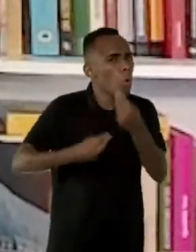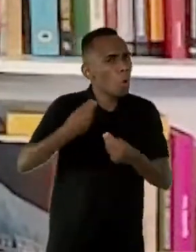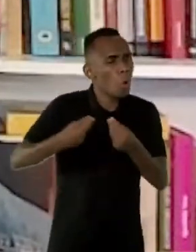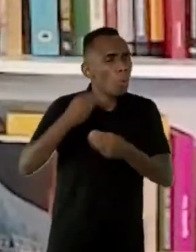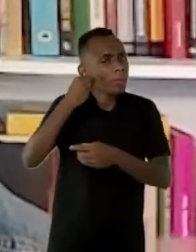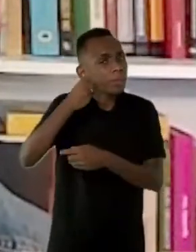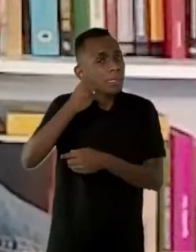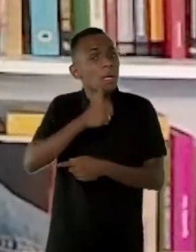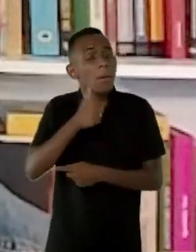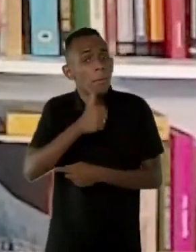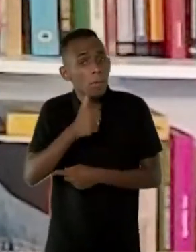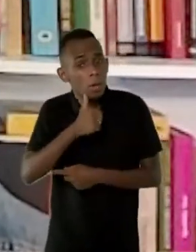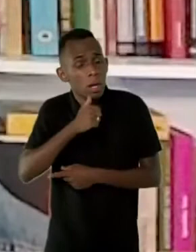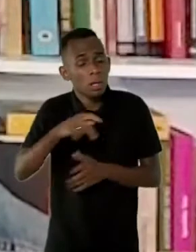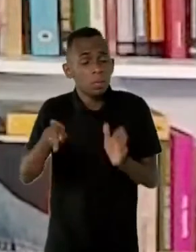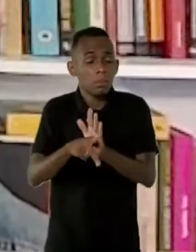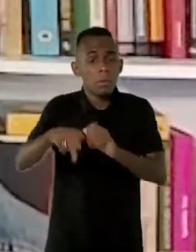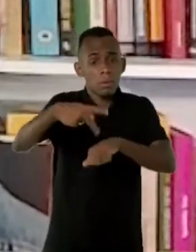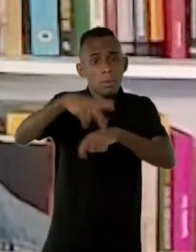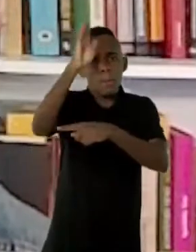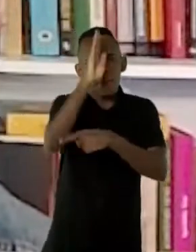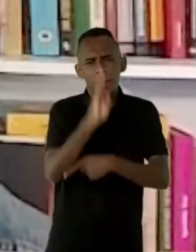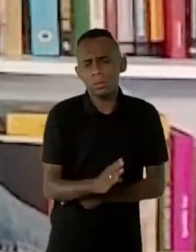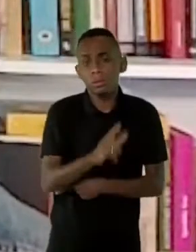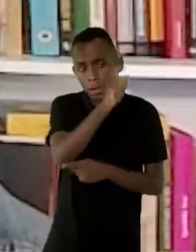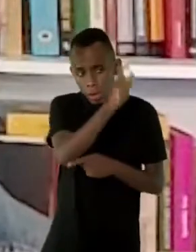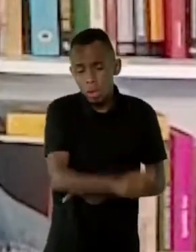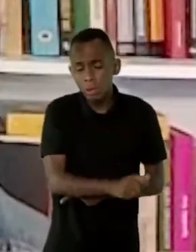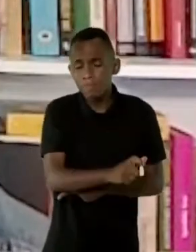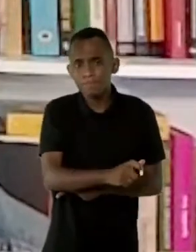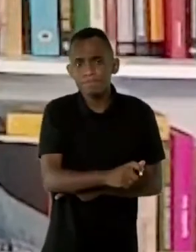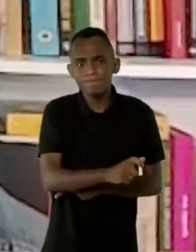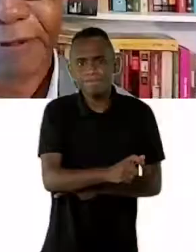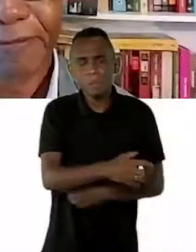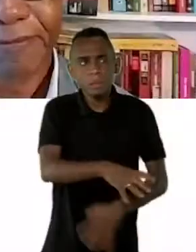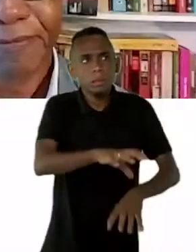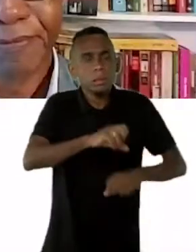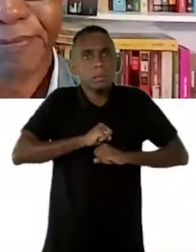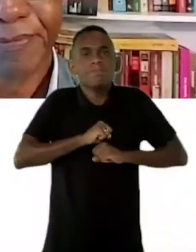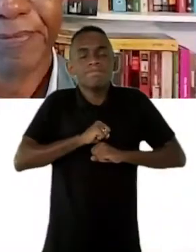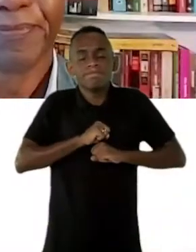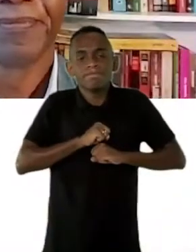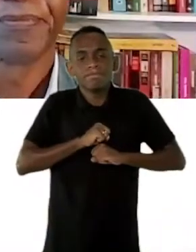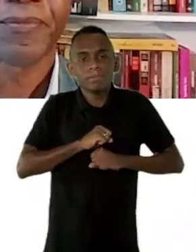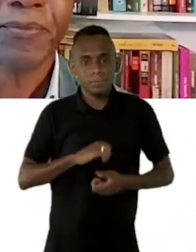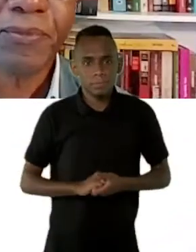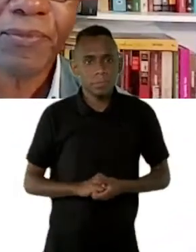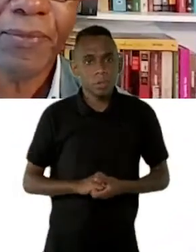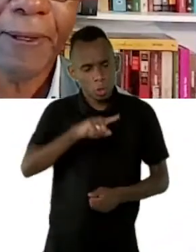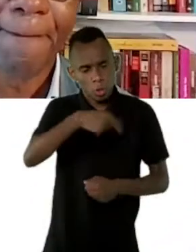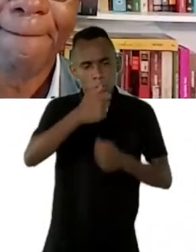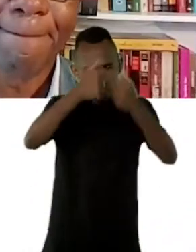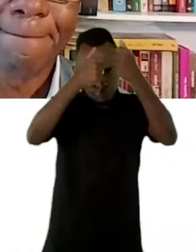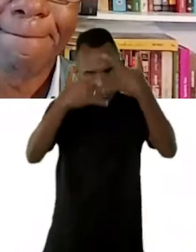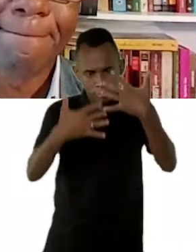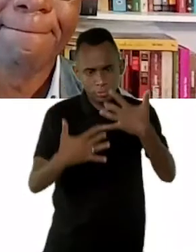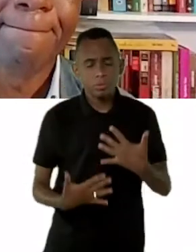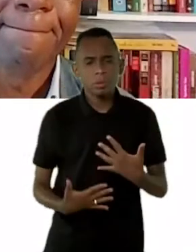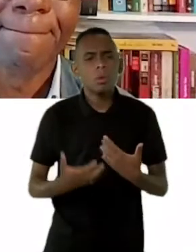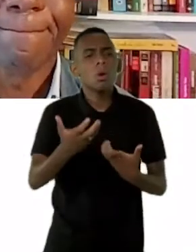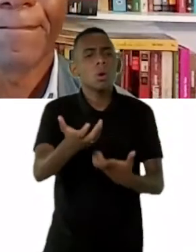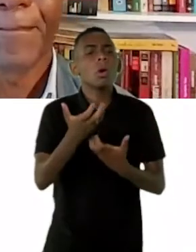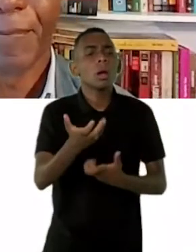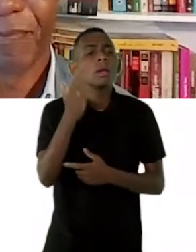o Brasil. A Carolina é uma intelectual, mexeu muito comigo. Vamos embora, nós vamos falar muito dela, mas eu queria saber, assim, é